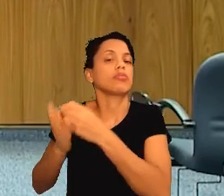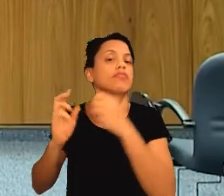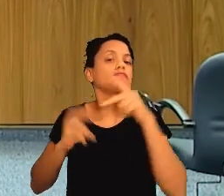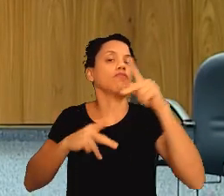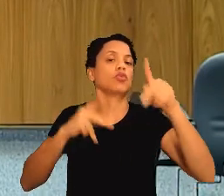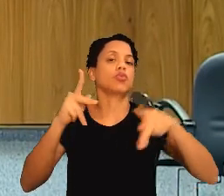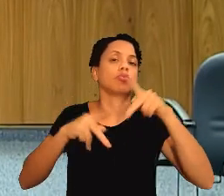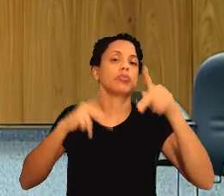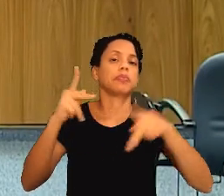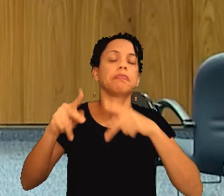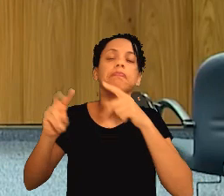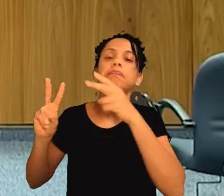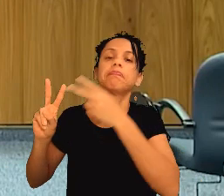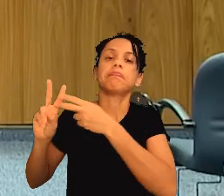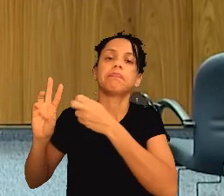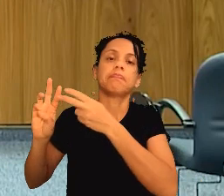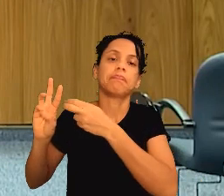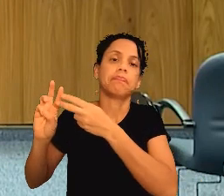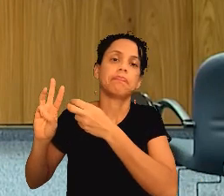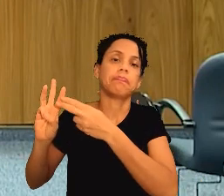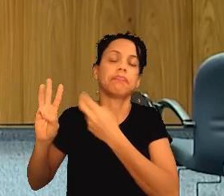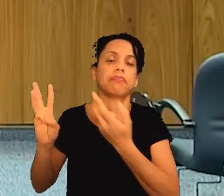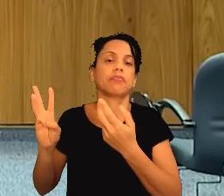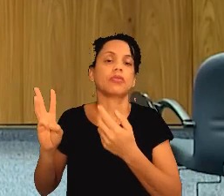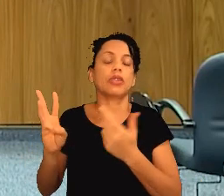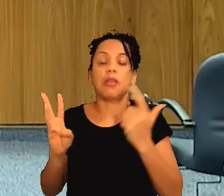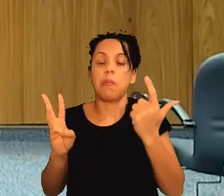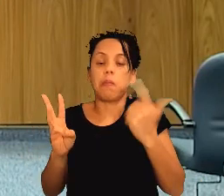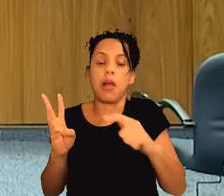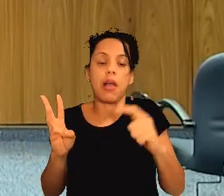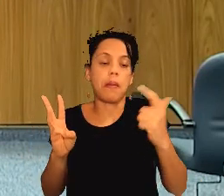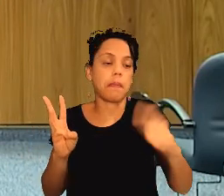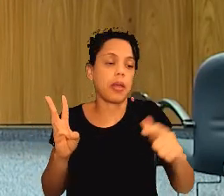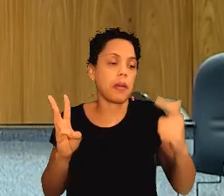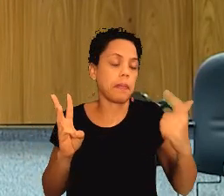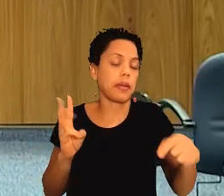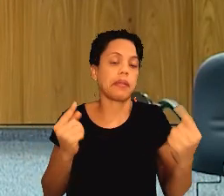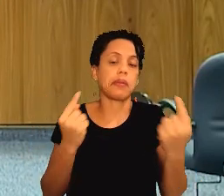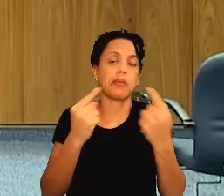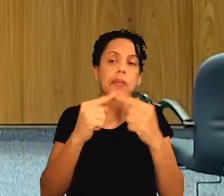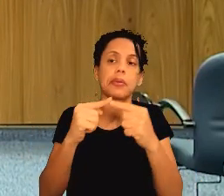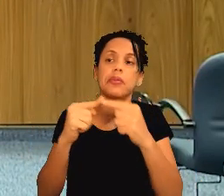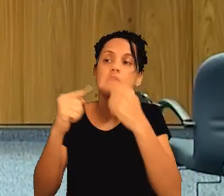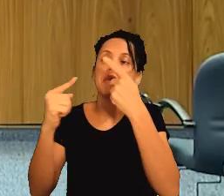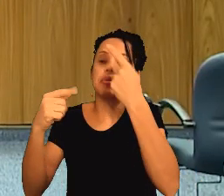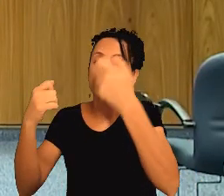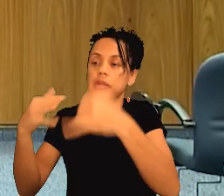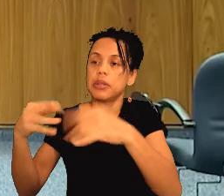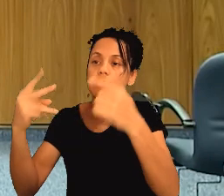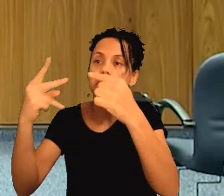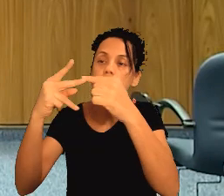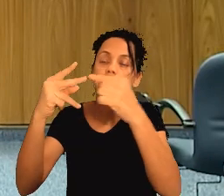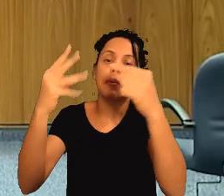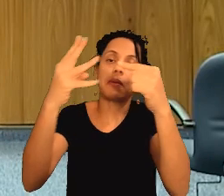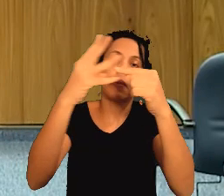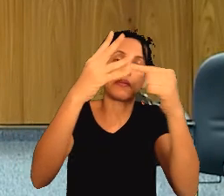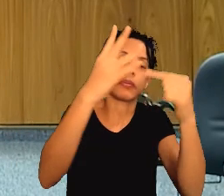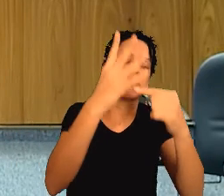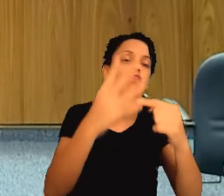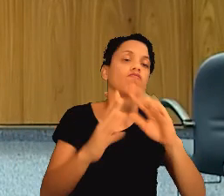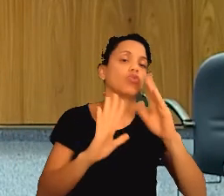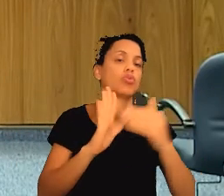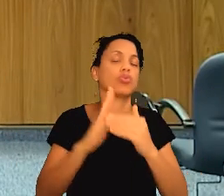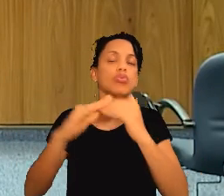povos indígenas, né, que a gente vê que é uma situação que se repete. A fala do Douglas combinou com a fala da Tatiana, com a fala